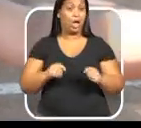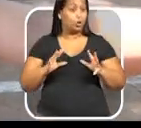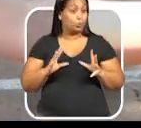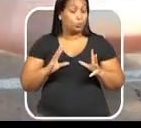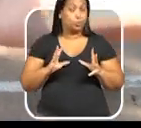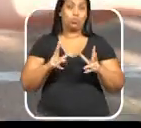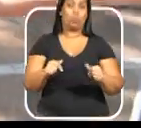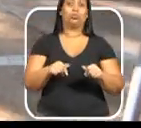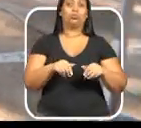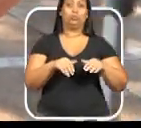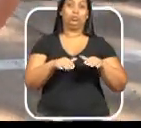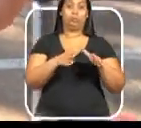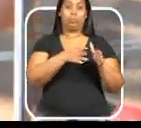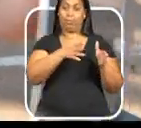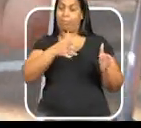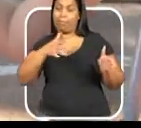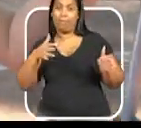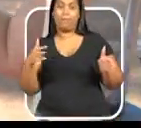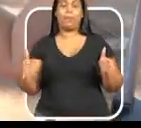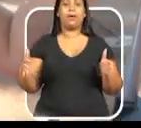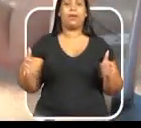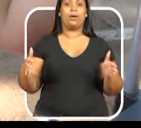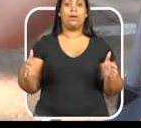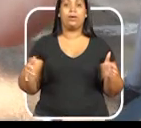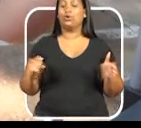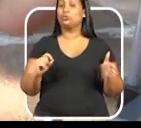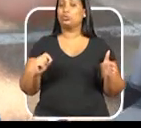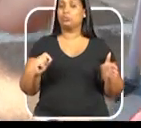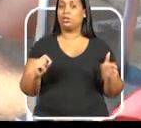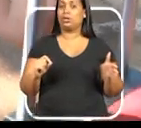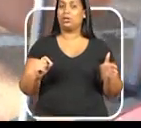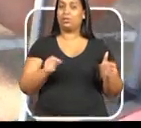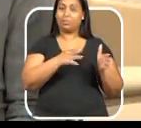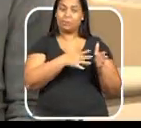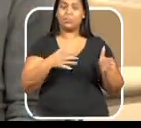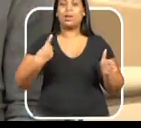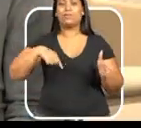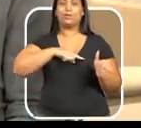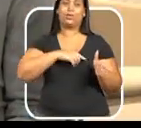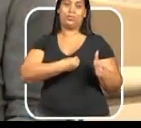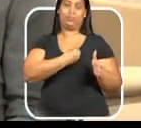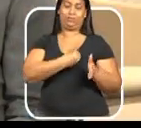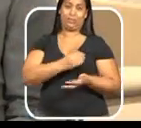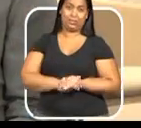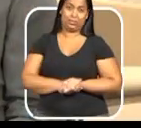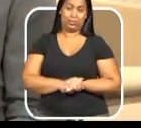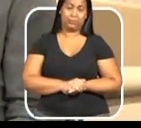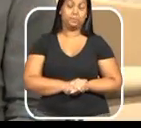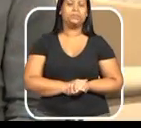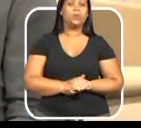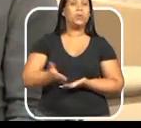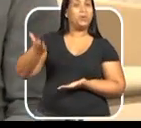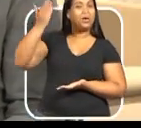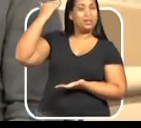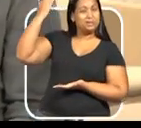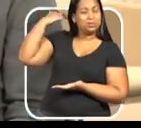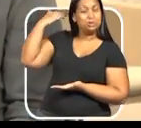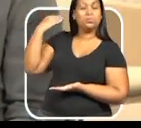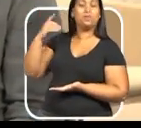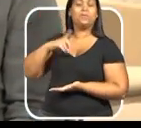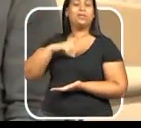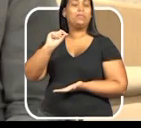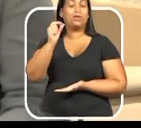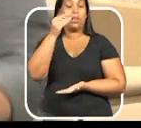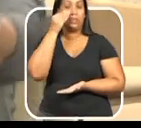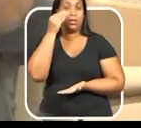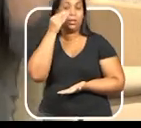todos os níveis, né, dessa etapa que nós estamos vivenciando. Recentemente, né, houve a